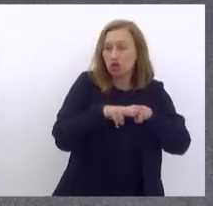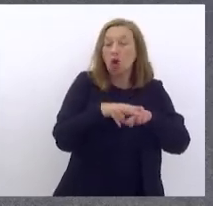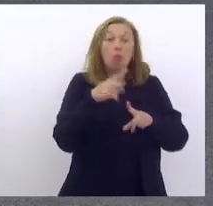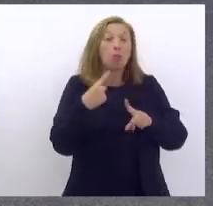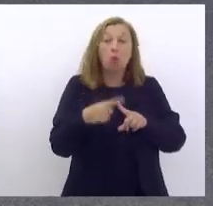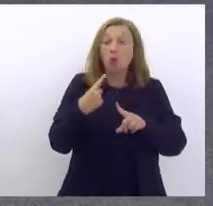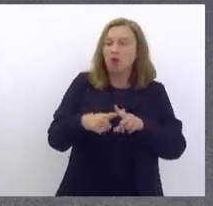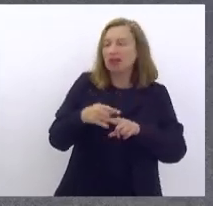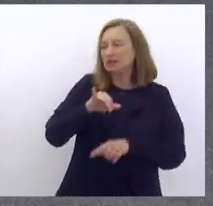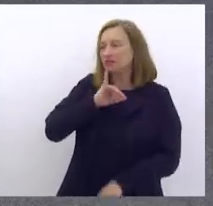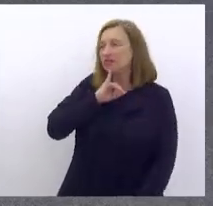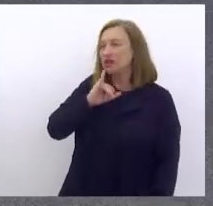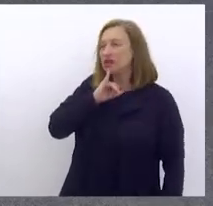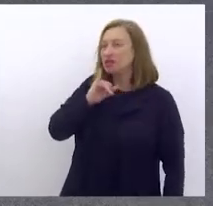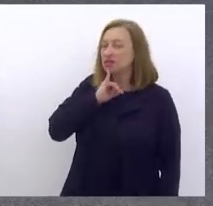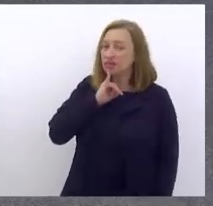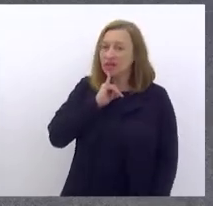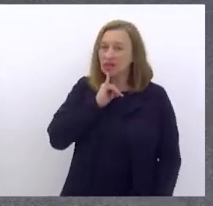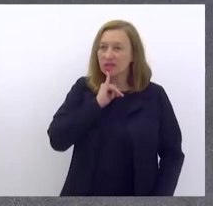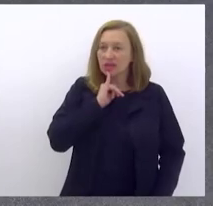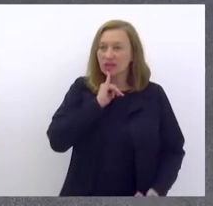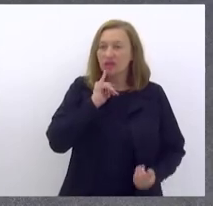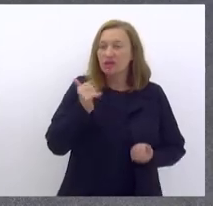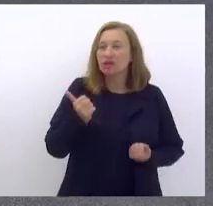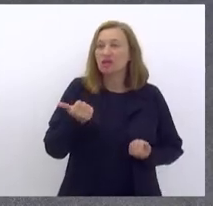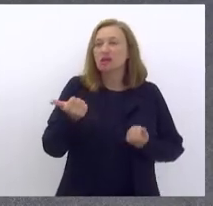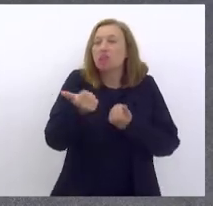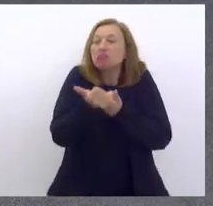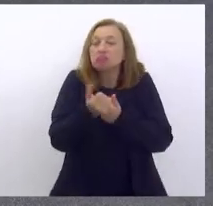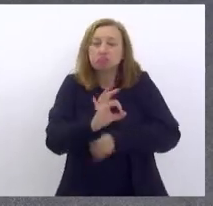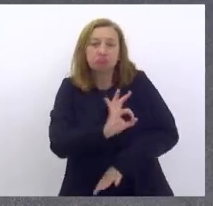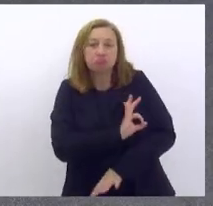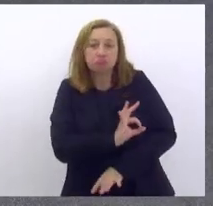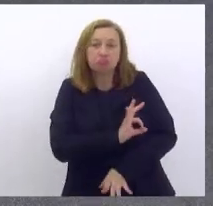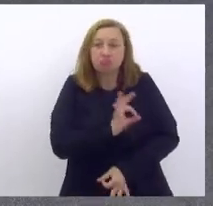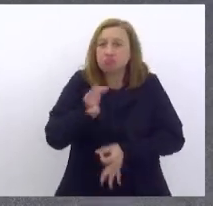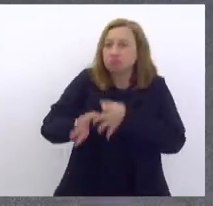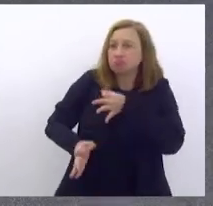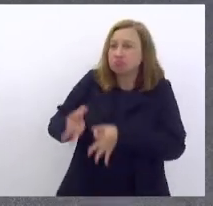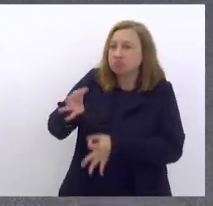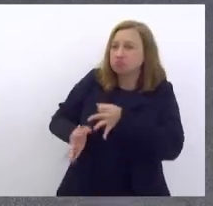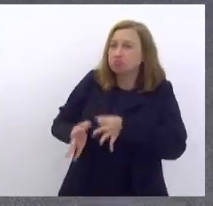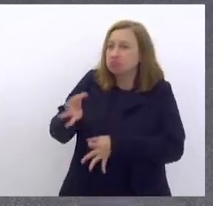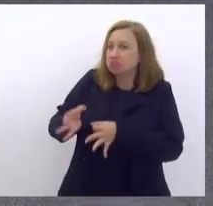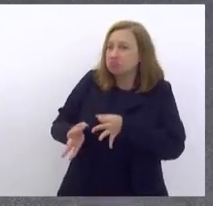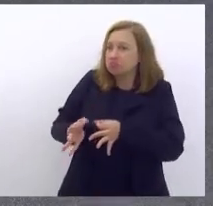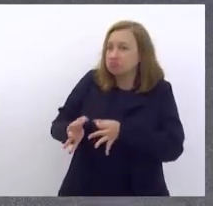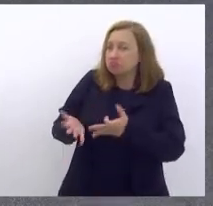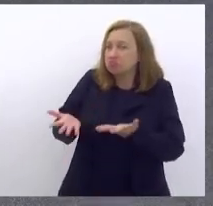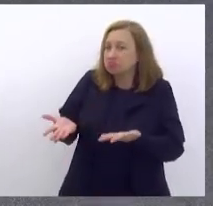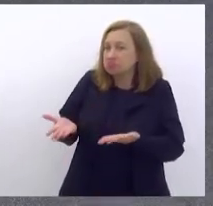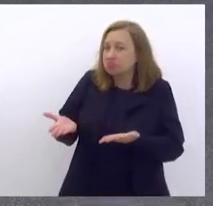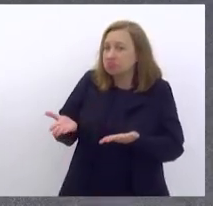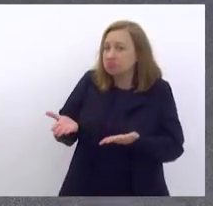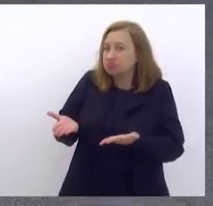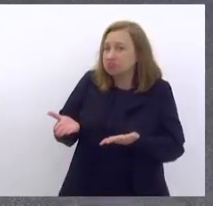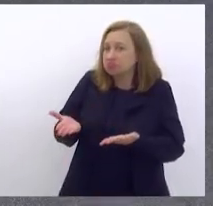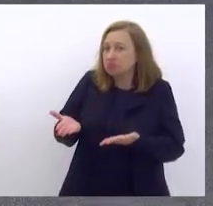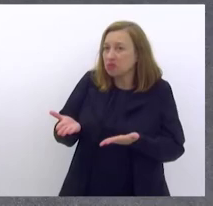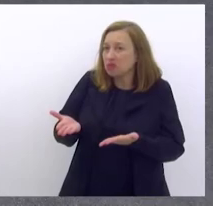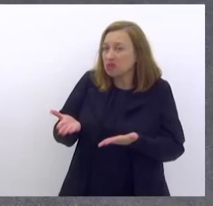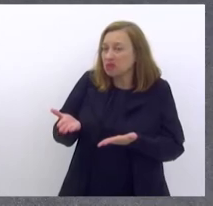porque, infelizmente, esse aparato policial jurídico, ele vai